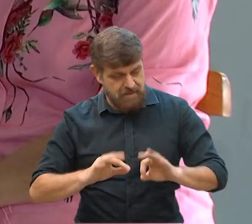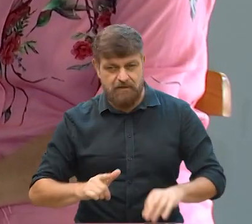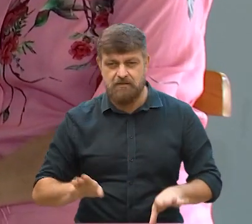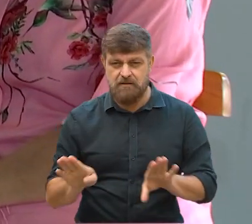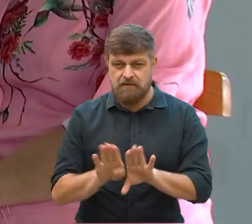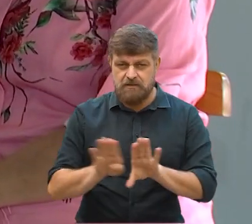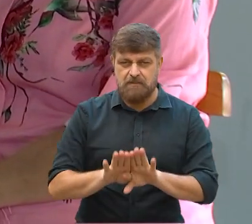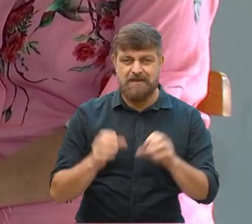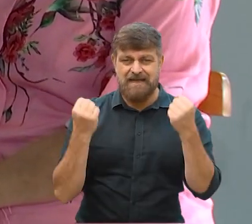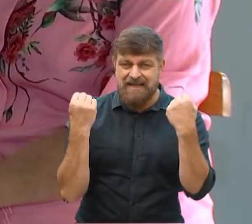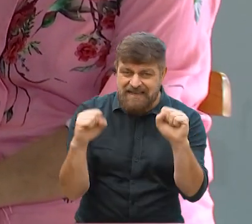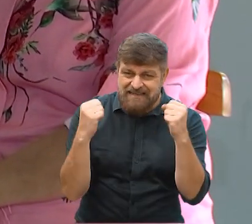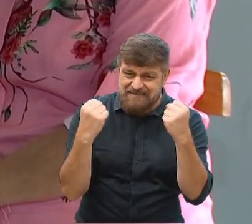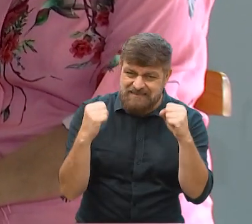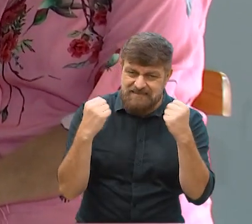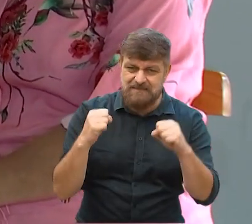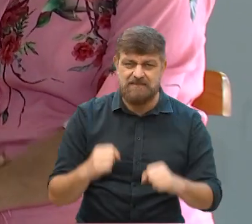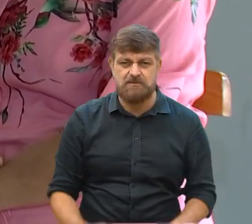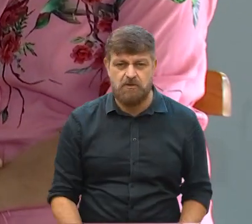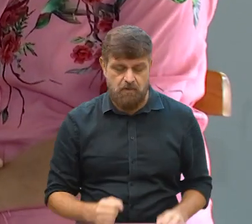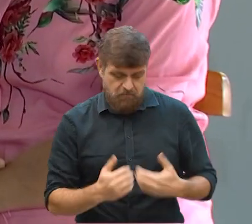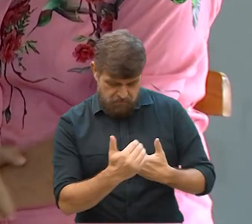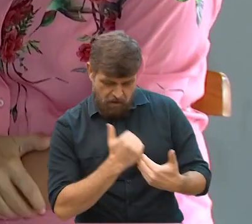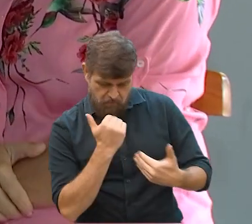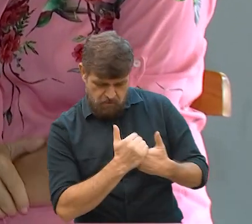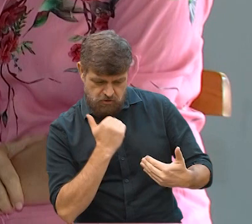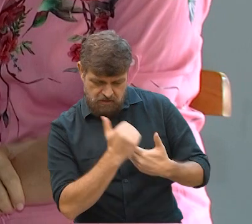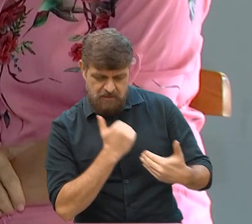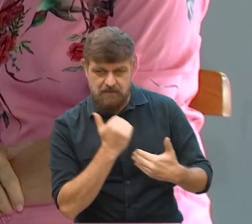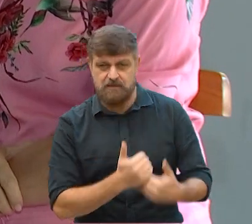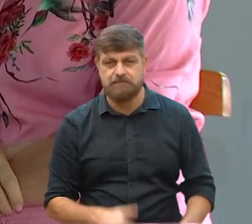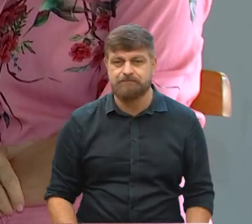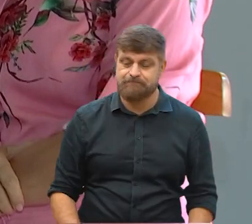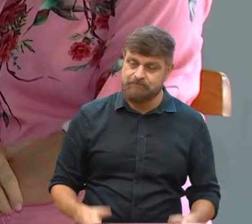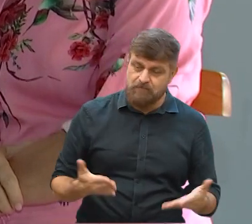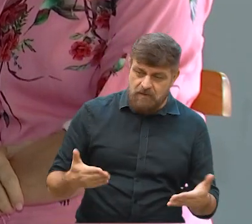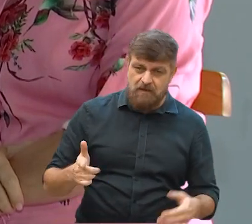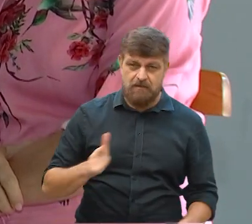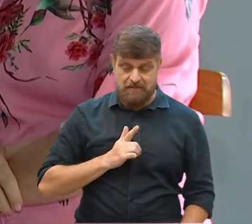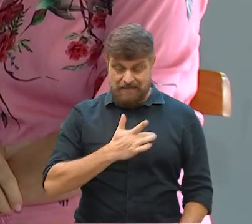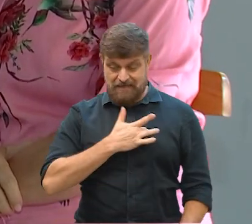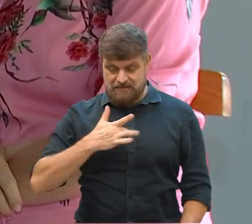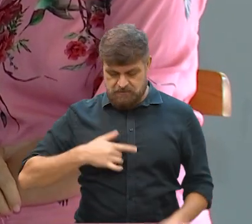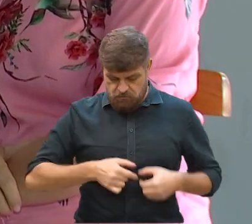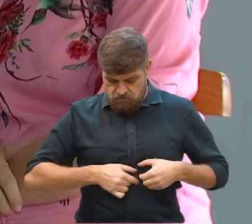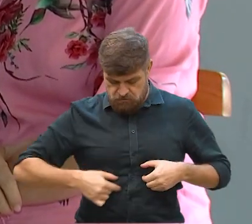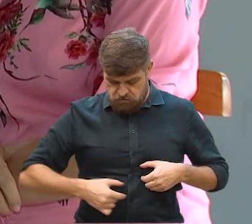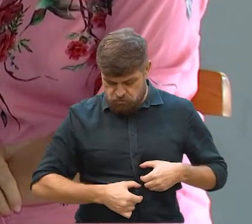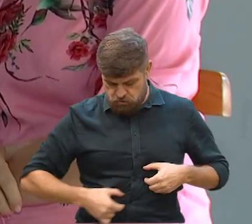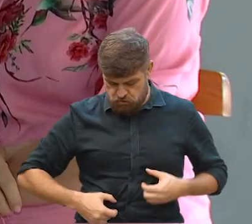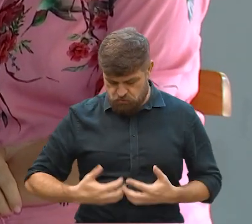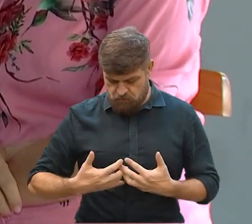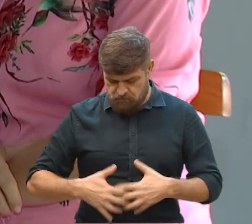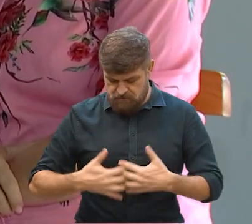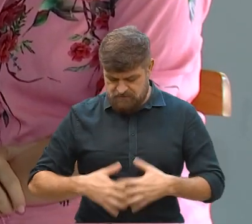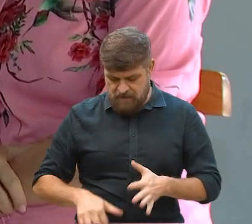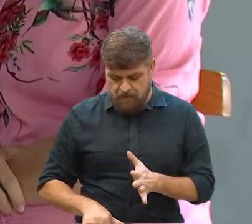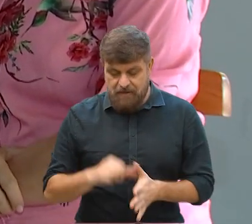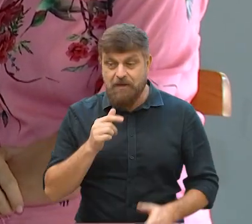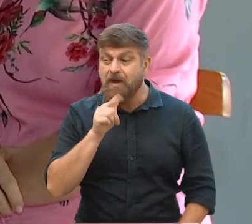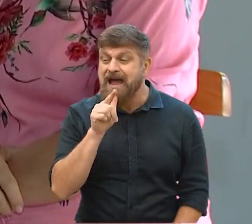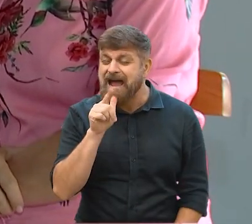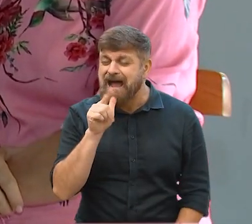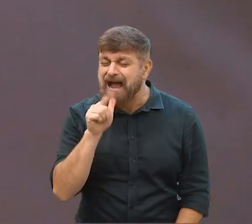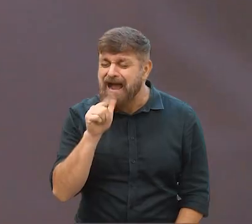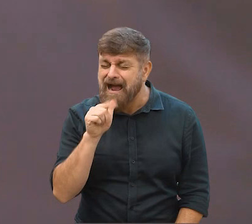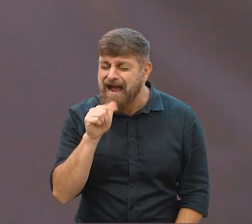falou inclusive em exercícios físicos. O senhor poderia nos orientar? O fundamental para manter a saúde do intestino, em primeiro lugar, é beber